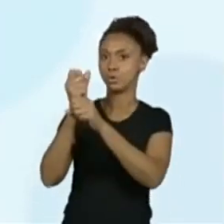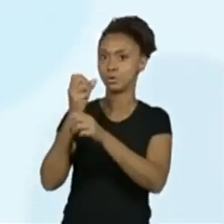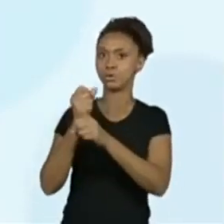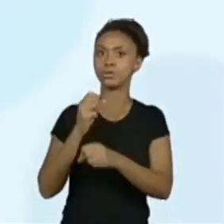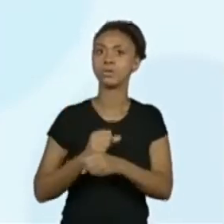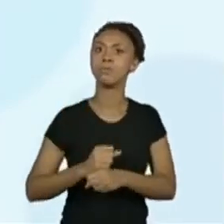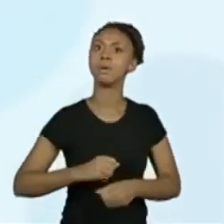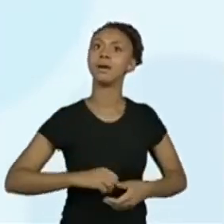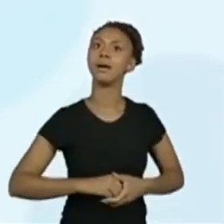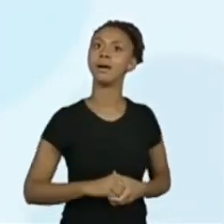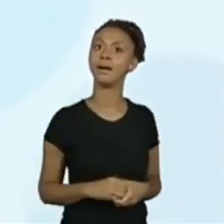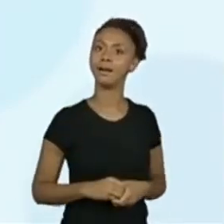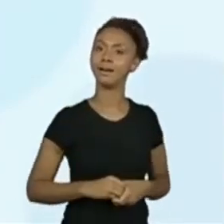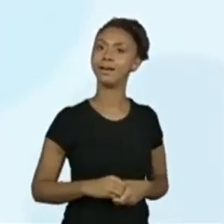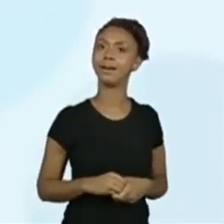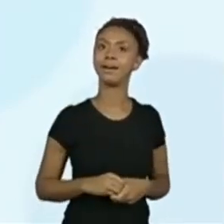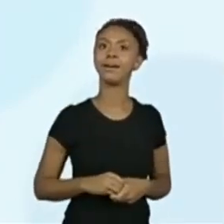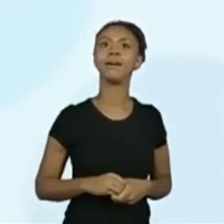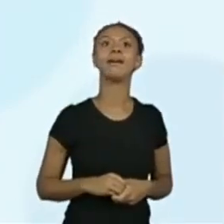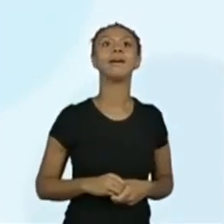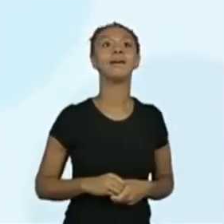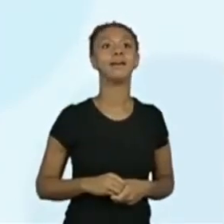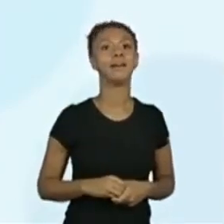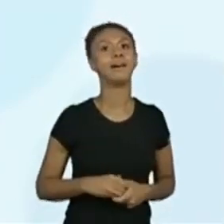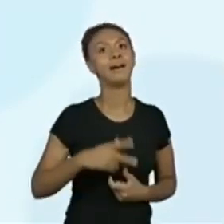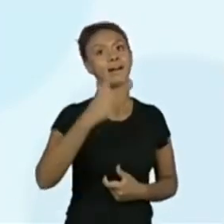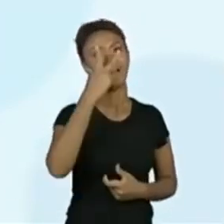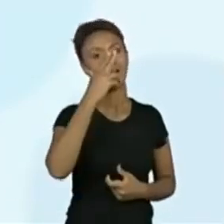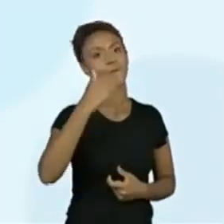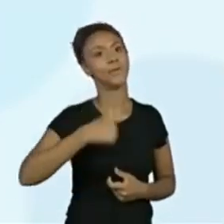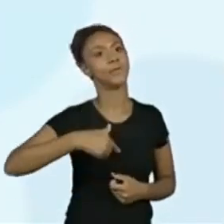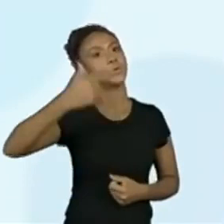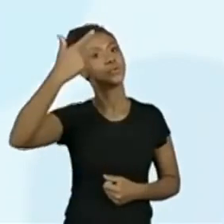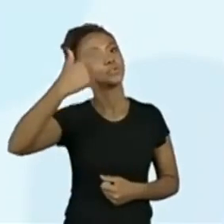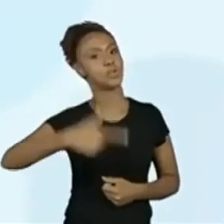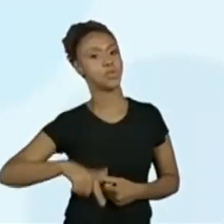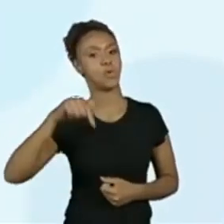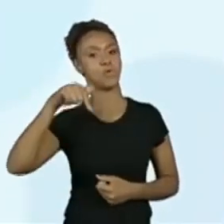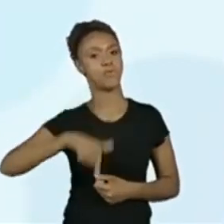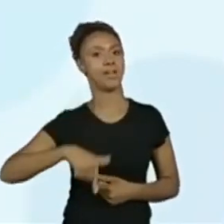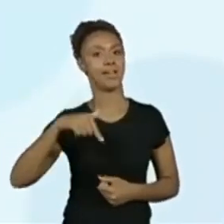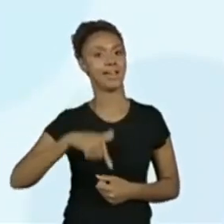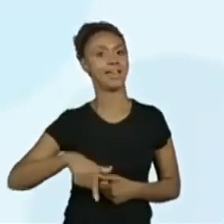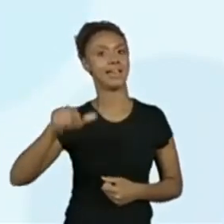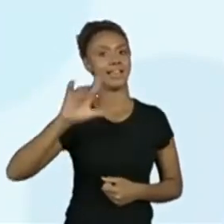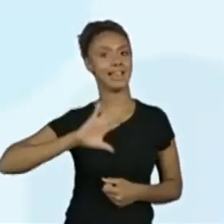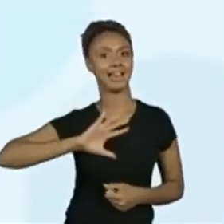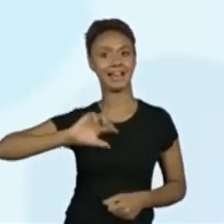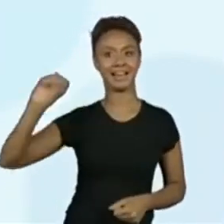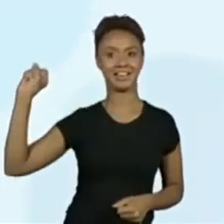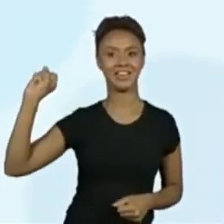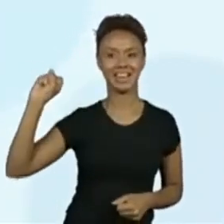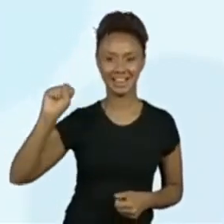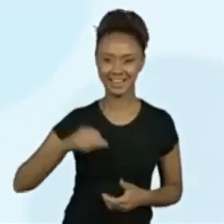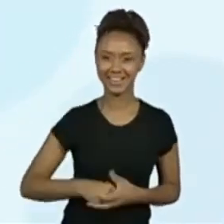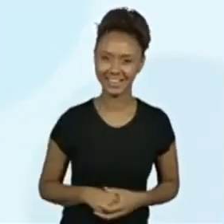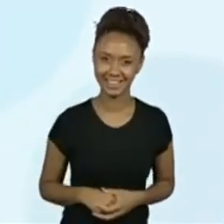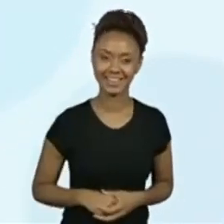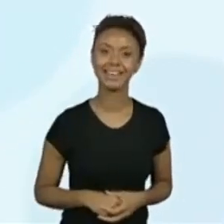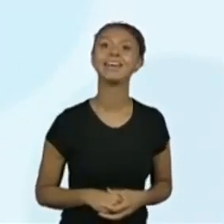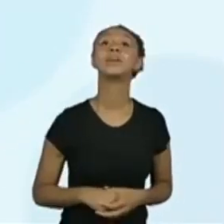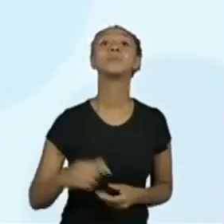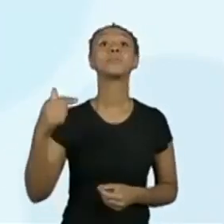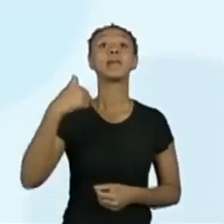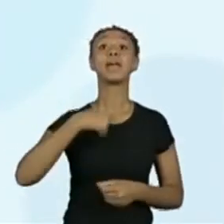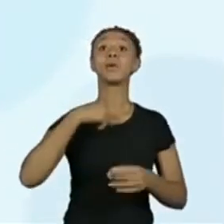Ai, professora Vivi, acho que pela segunda vez eu vou ganhar num jogo no centro de mídias de você. Aí, turminha, eu